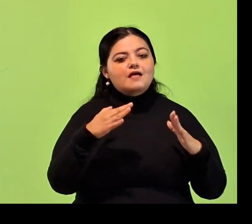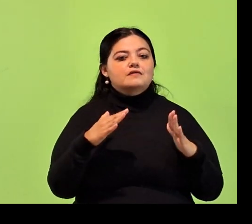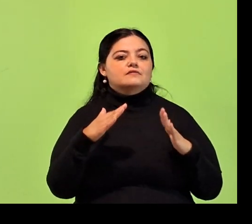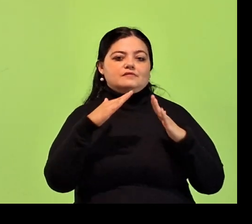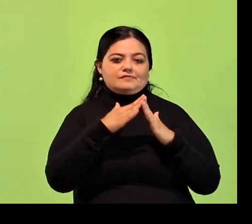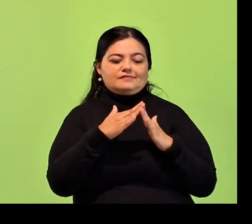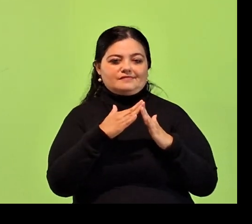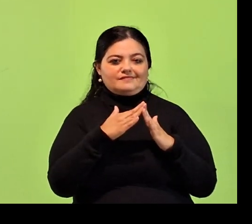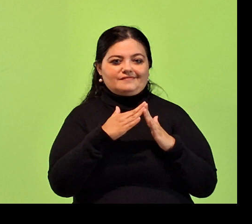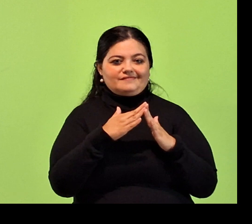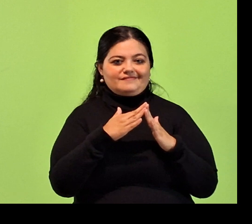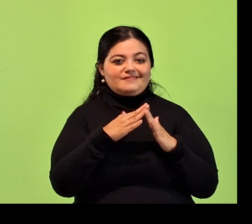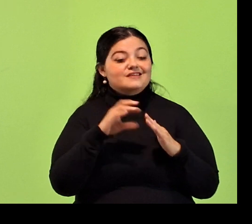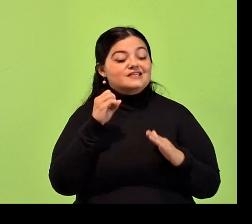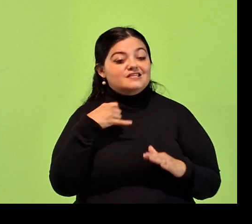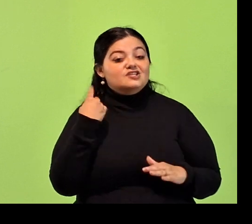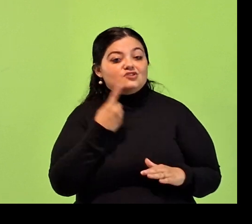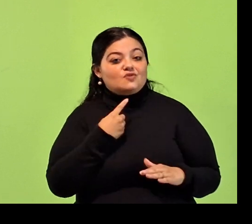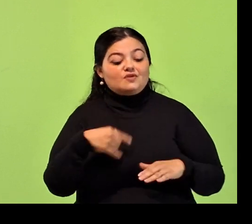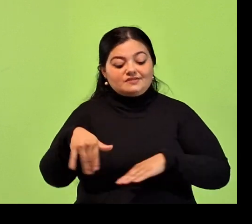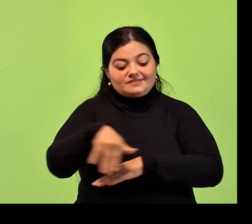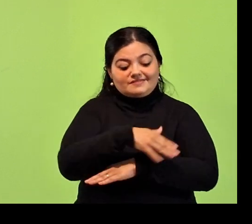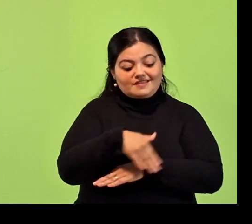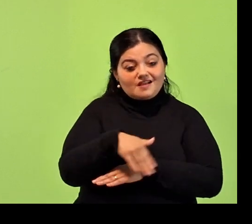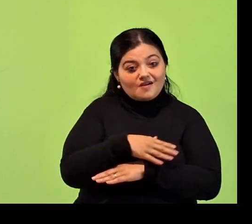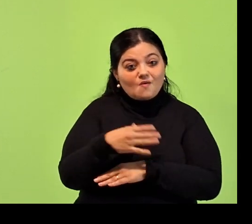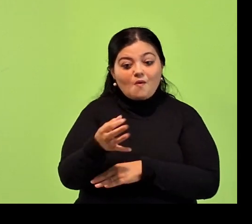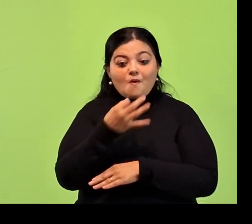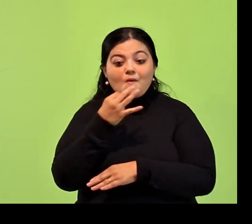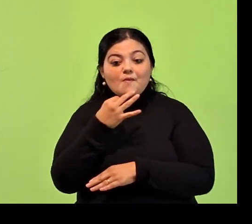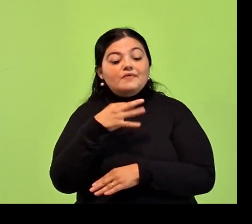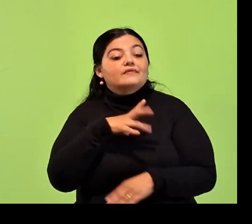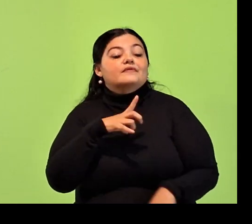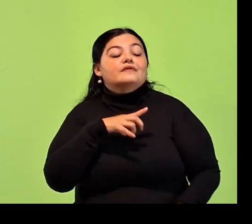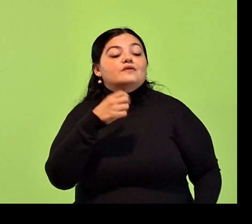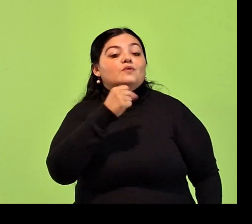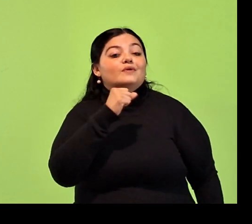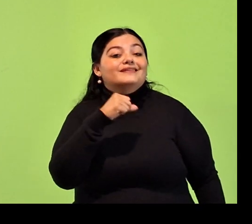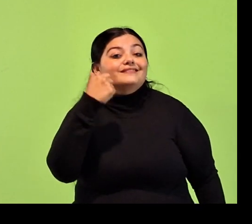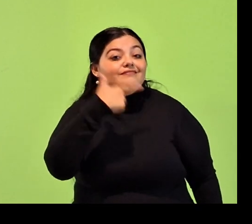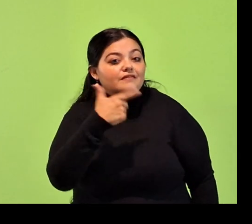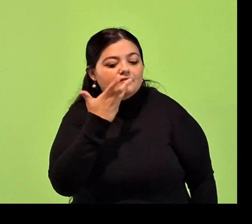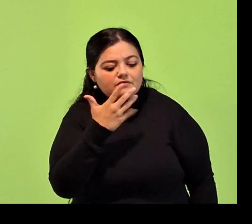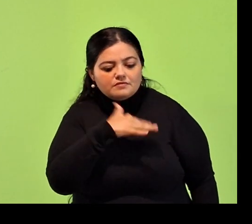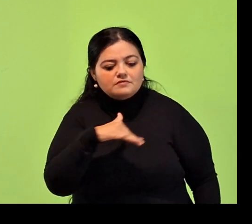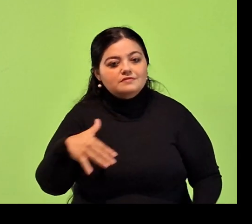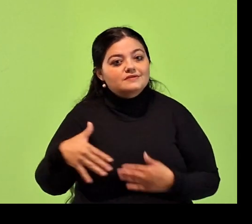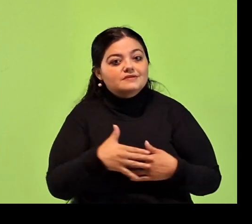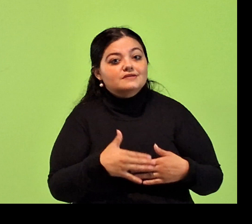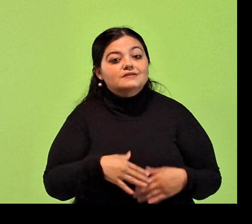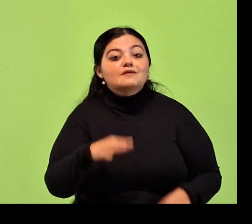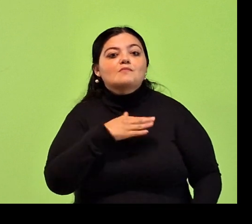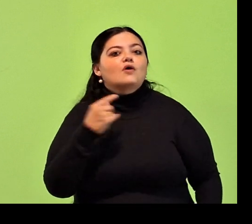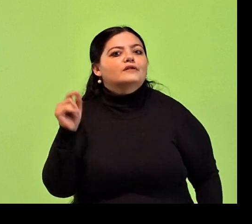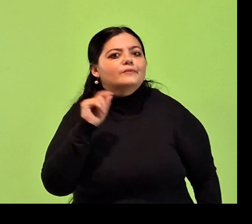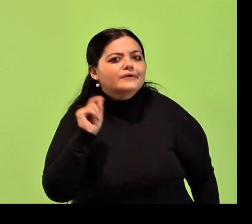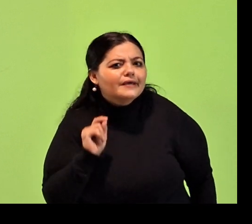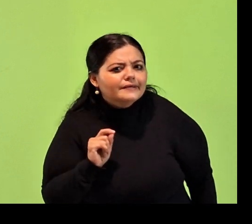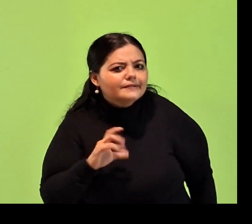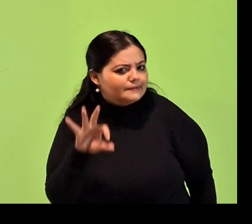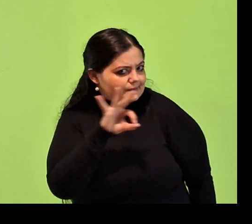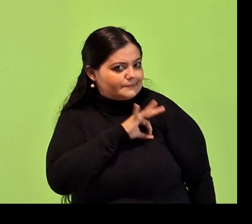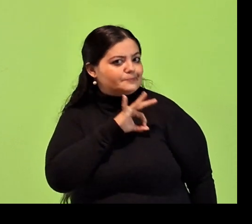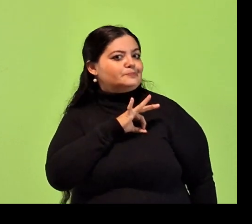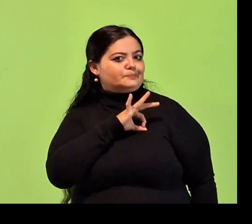contra a criança nas ruas, a gente tem 82 crianças mortas pela polícia. E na